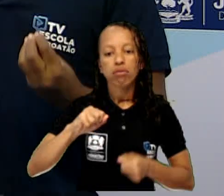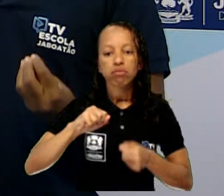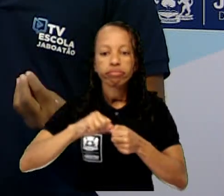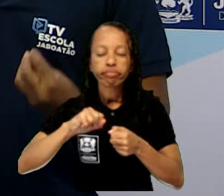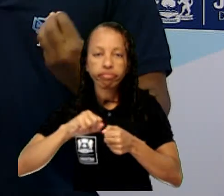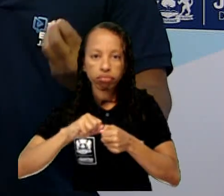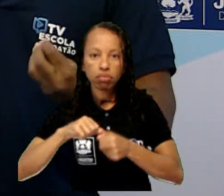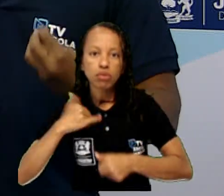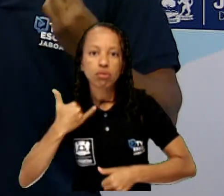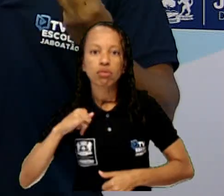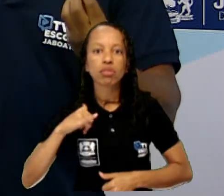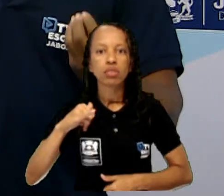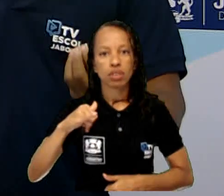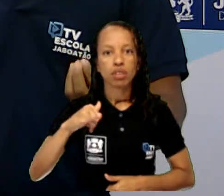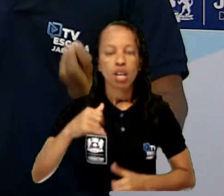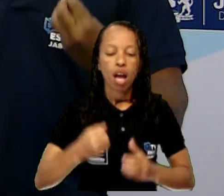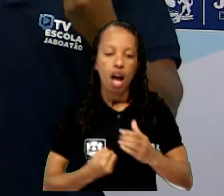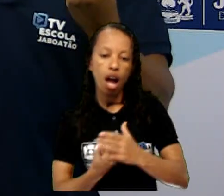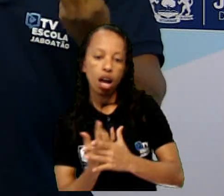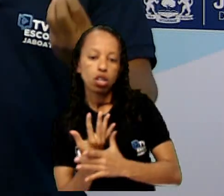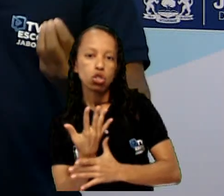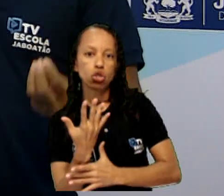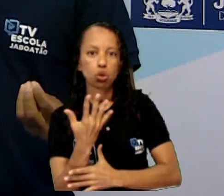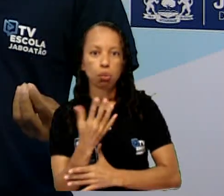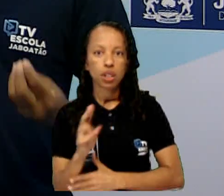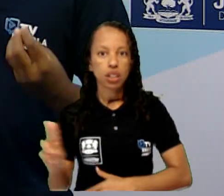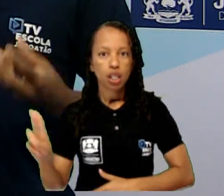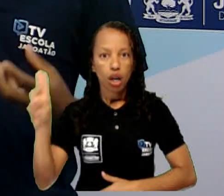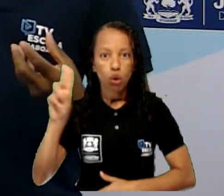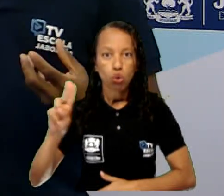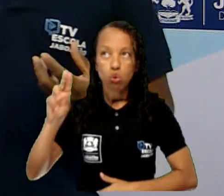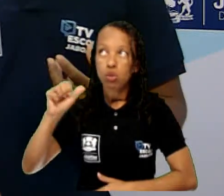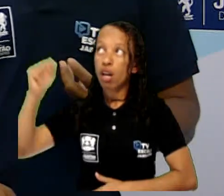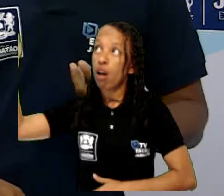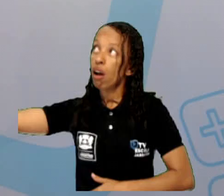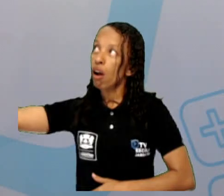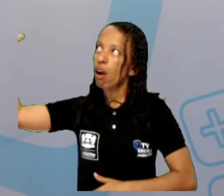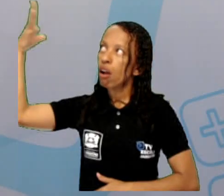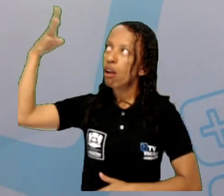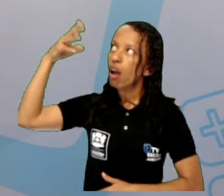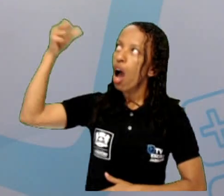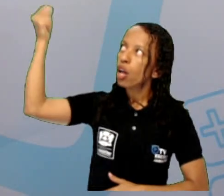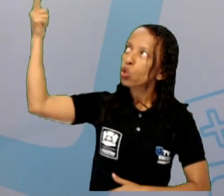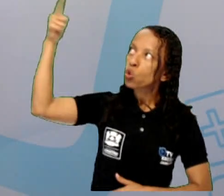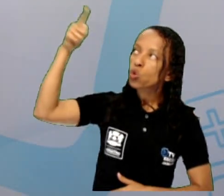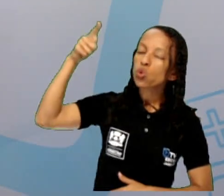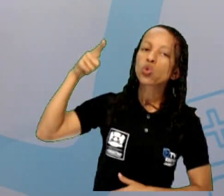luz do sol para produzir energia e alimento.